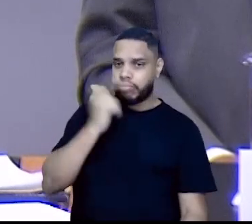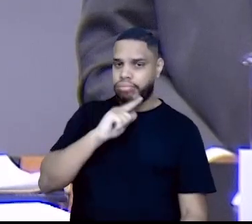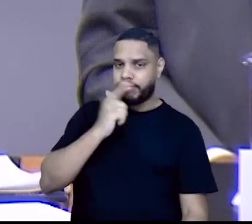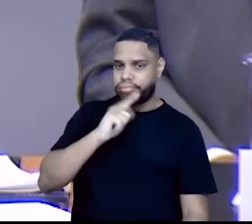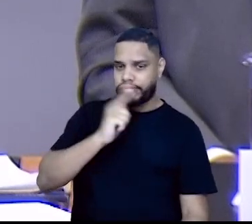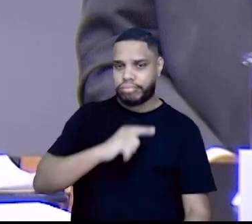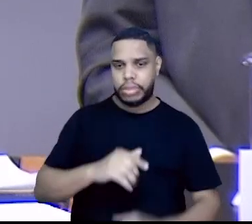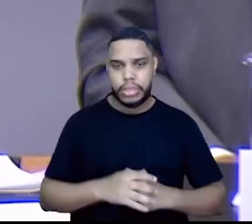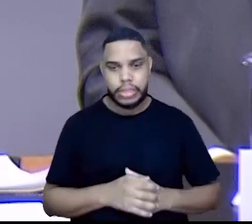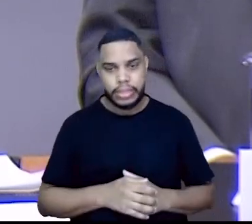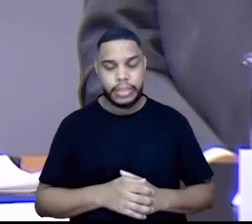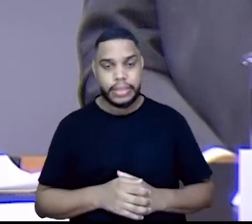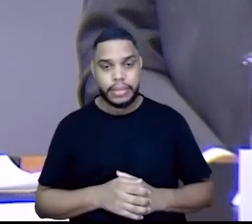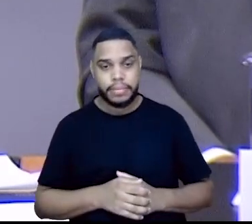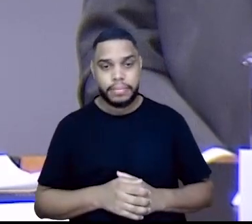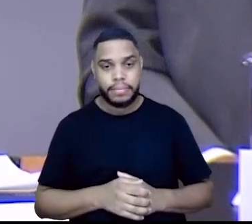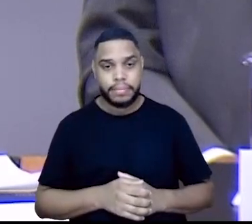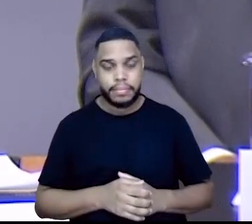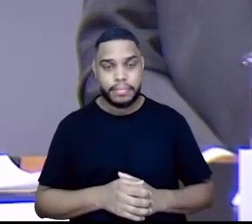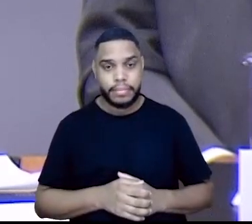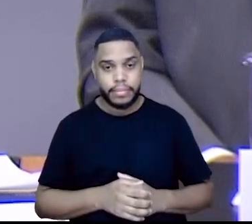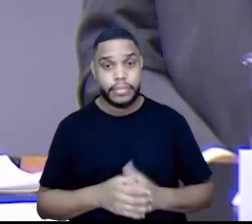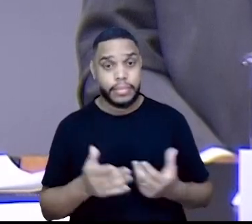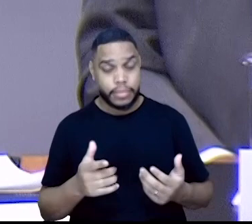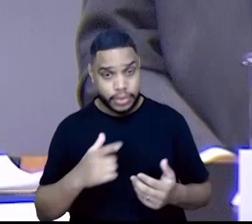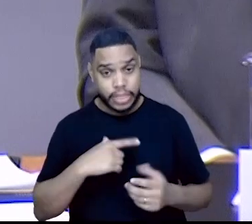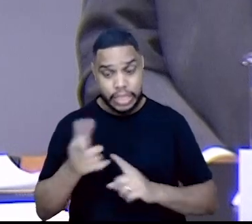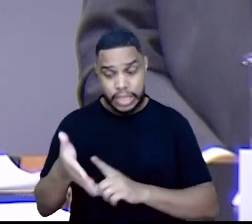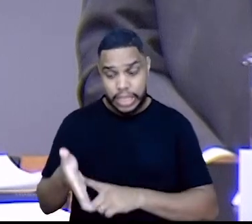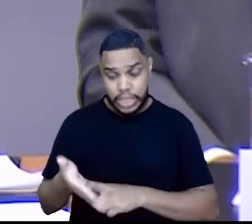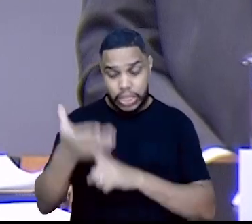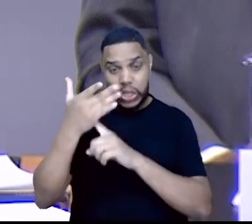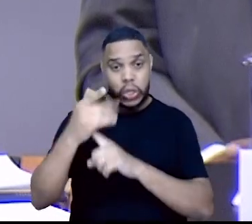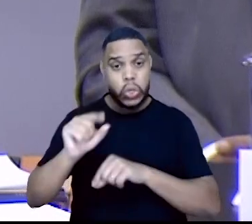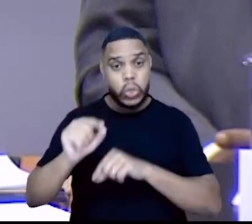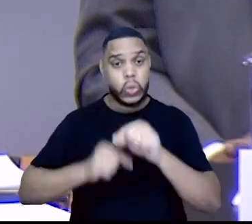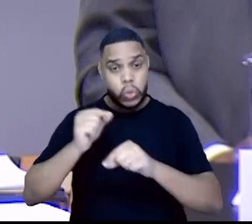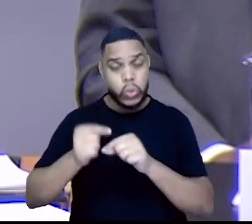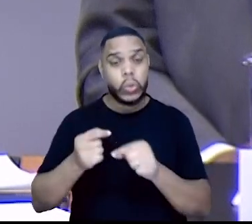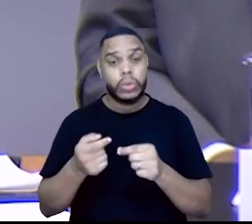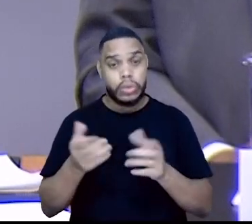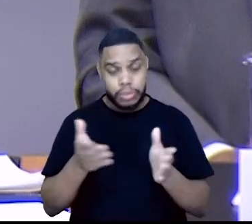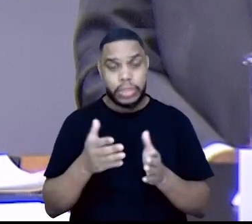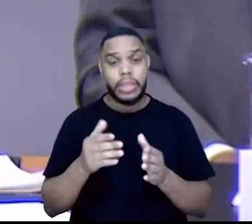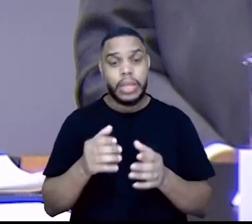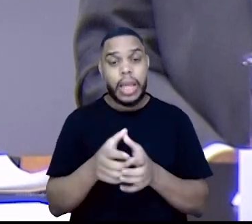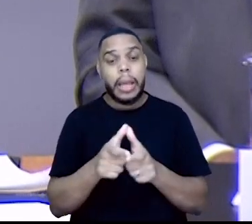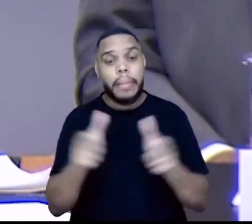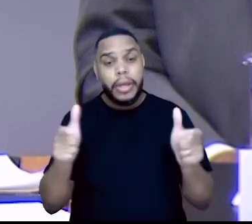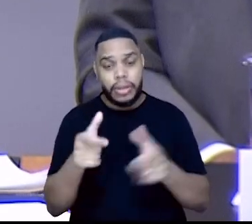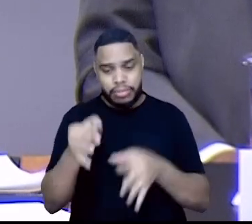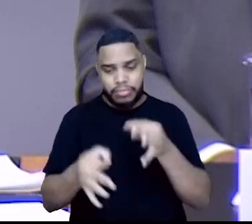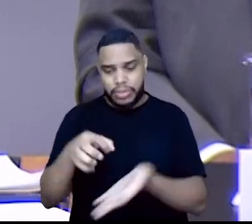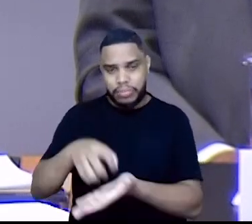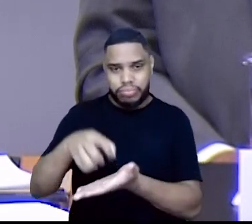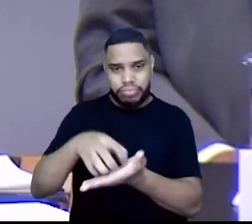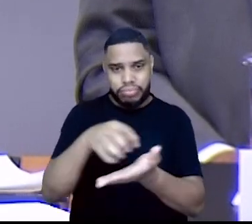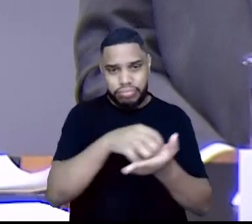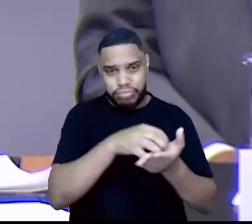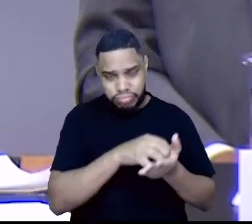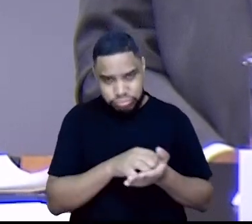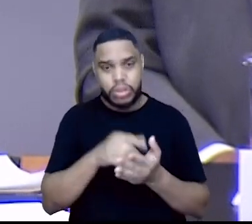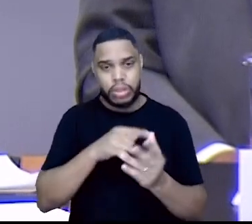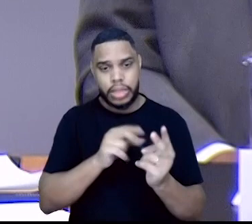Em termos de ferramenta tecnológica, quase todos os tribunais hoje têm um plenário